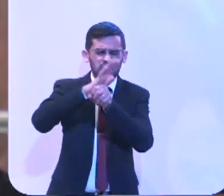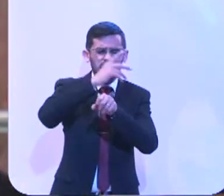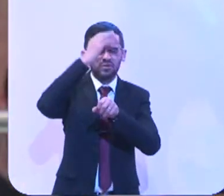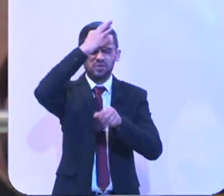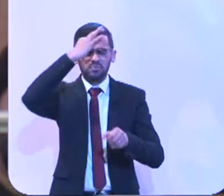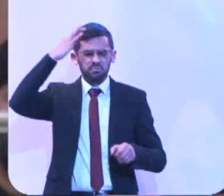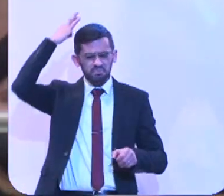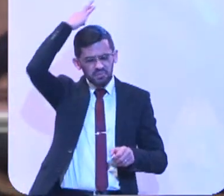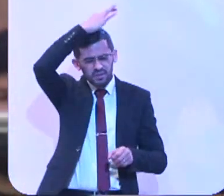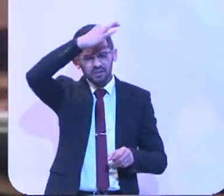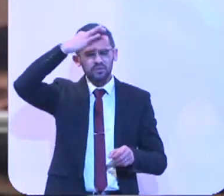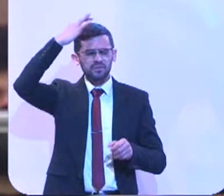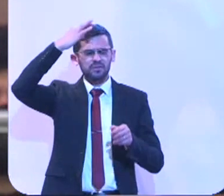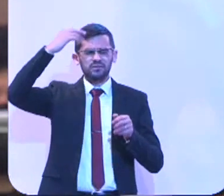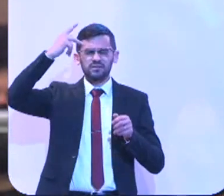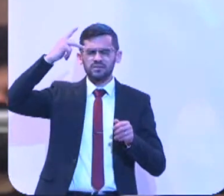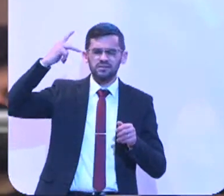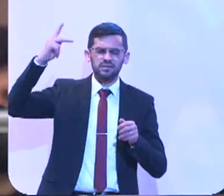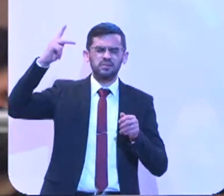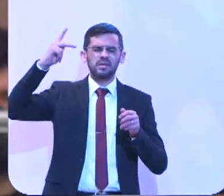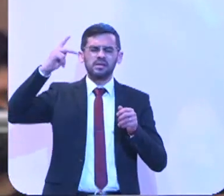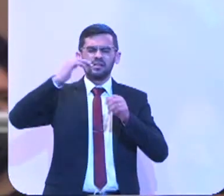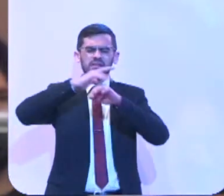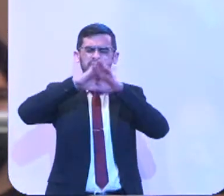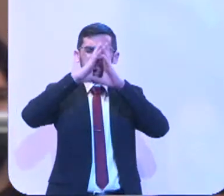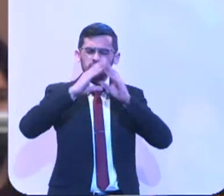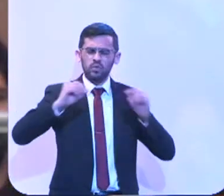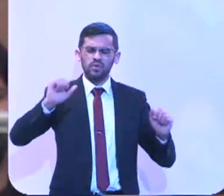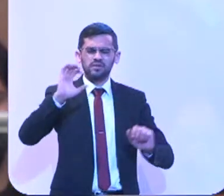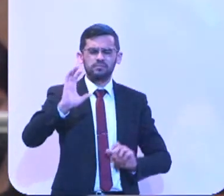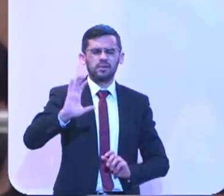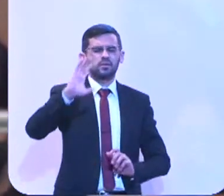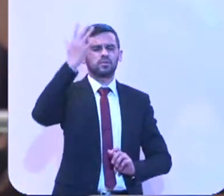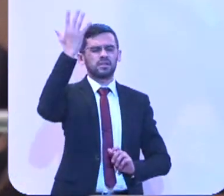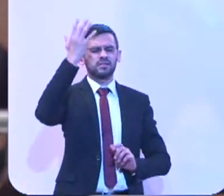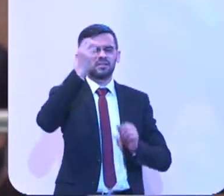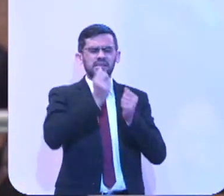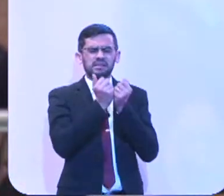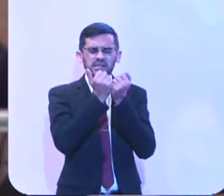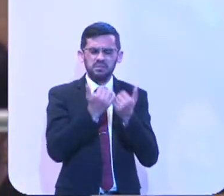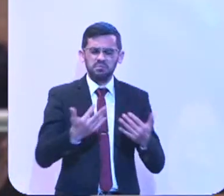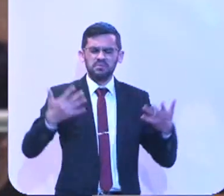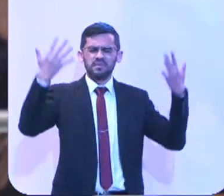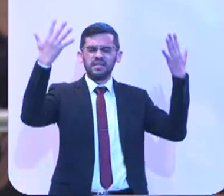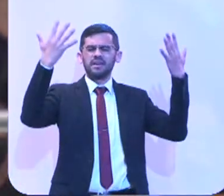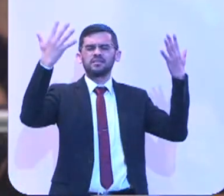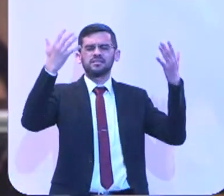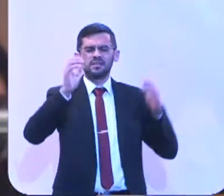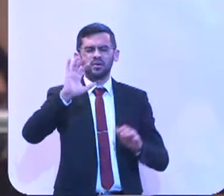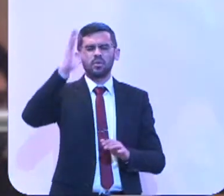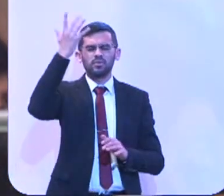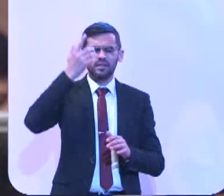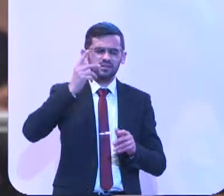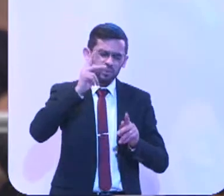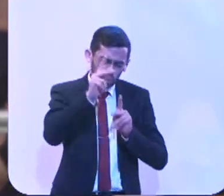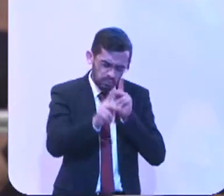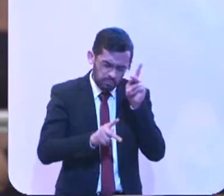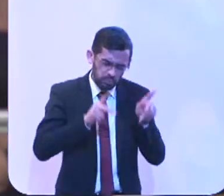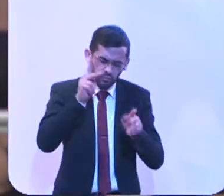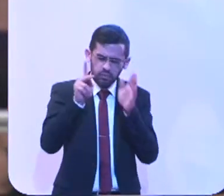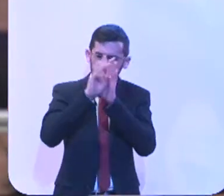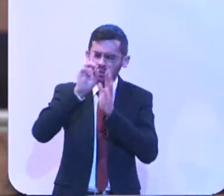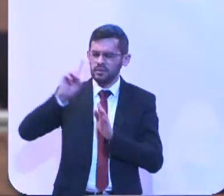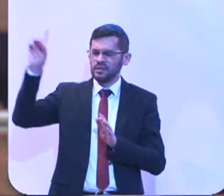do Espírito Santo, que curas comecem a acontecer, que milagres se estabeleçam no nosso meio, E que o